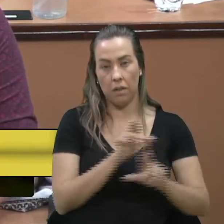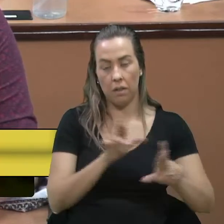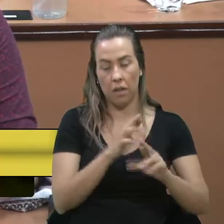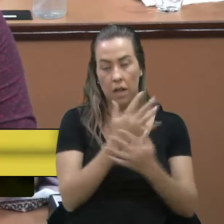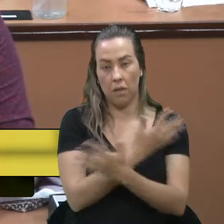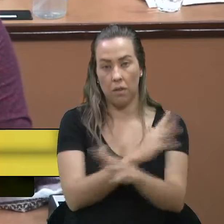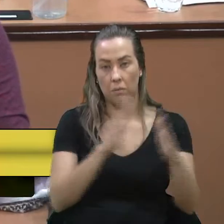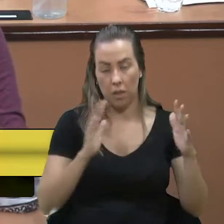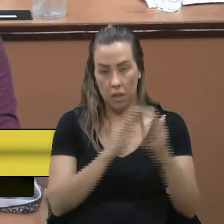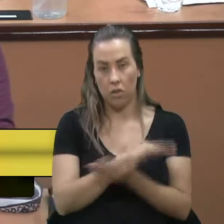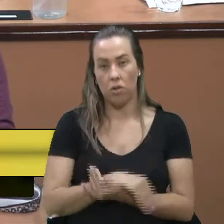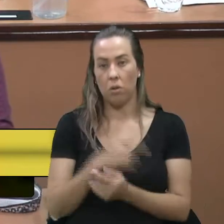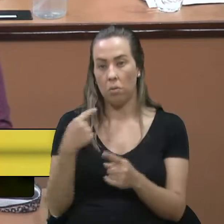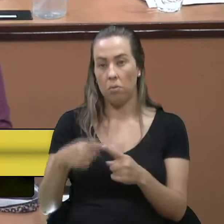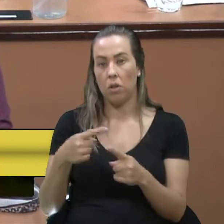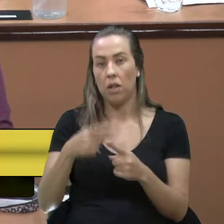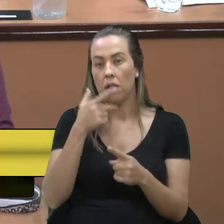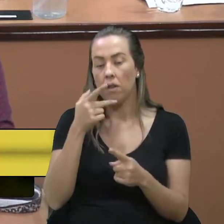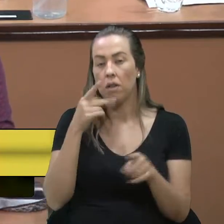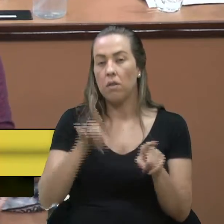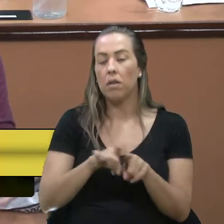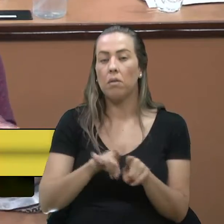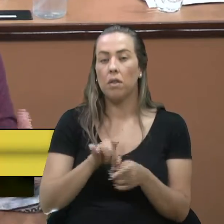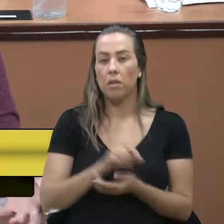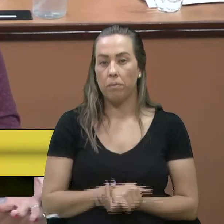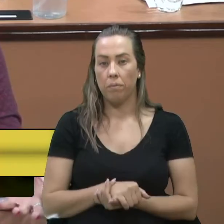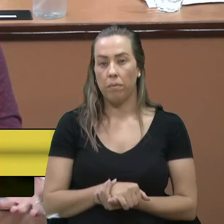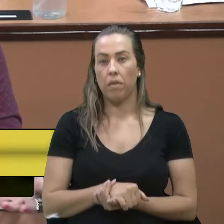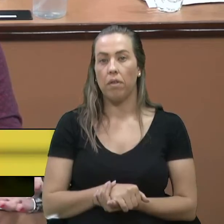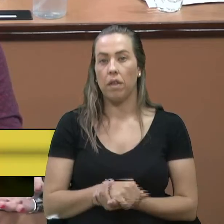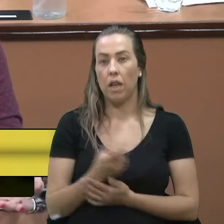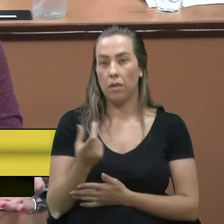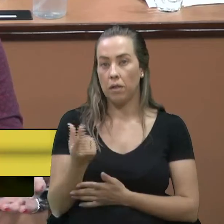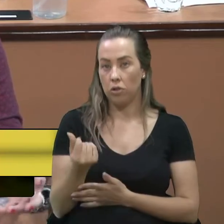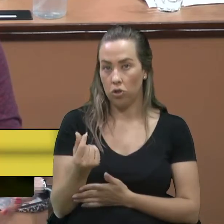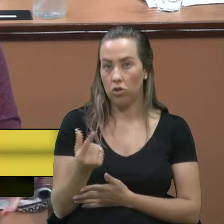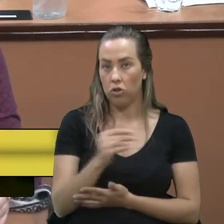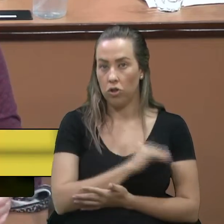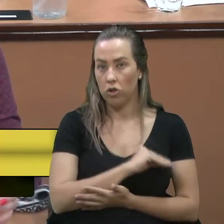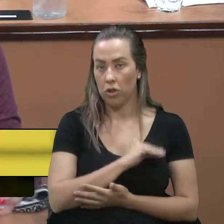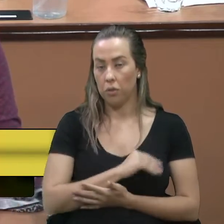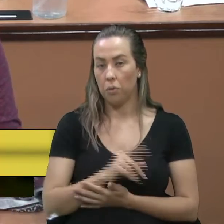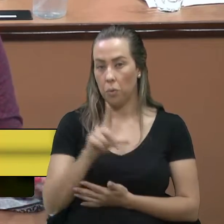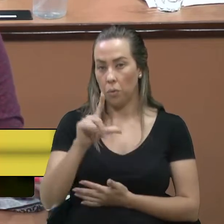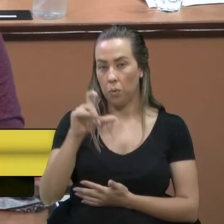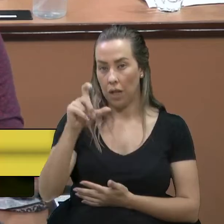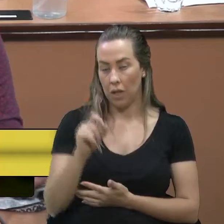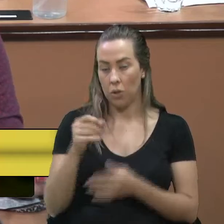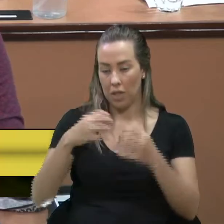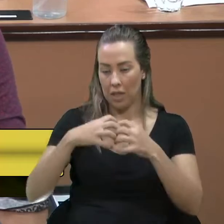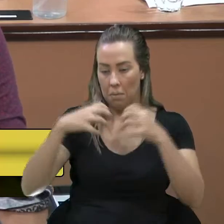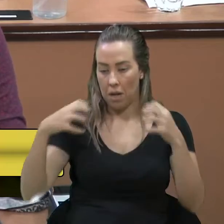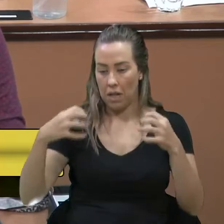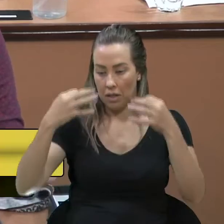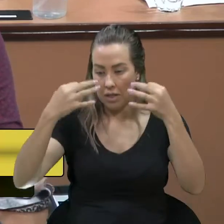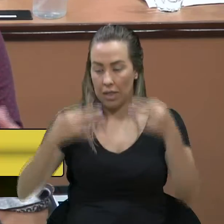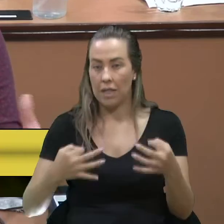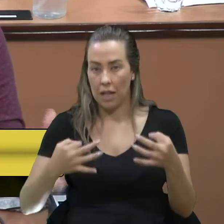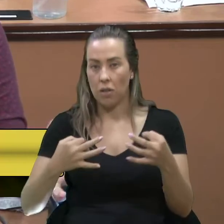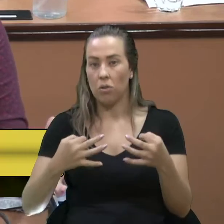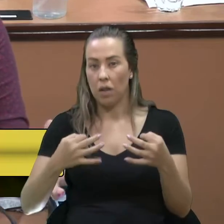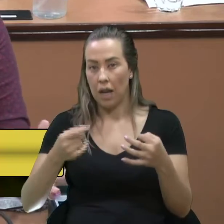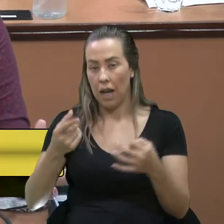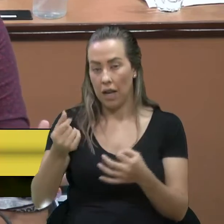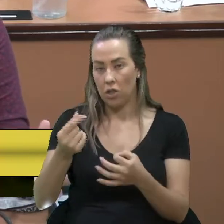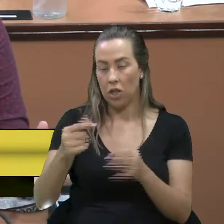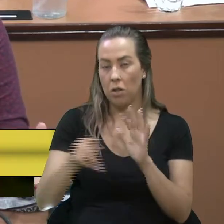meio ambiente, porque estamos falando também de renda. O lixo, quando separado adequadamente, ele vira